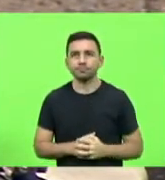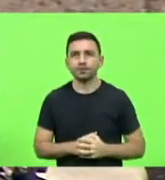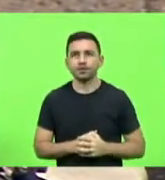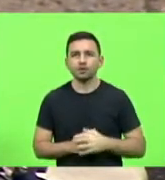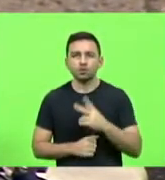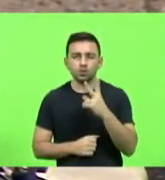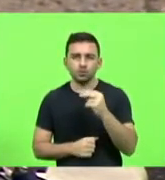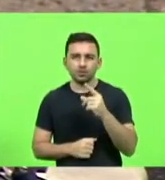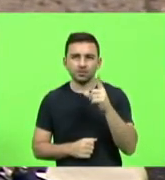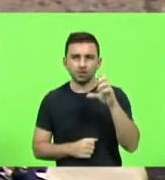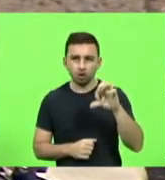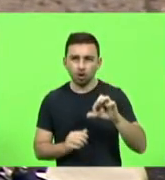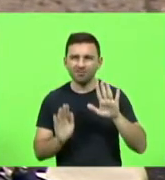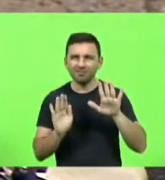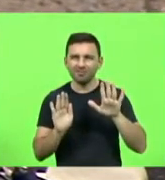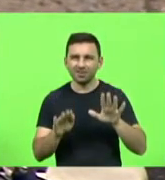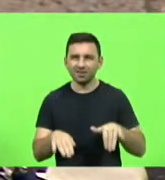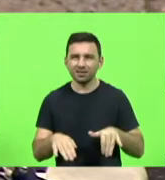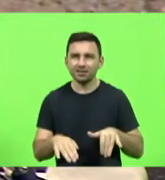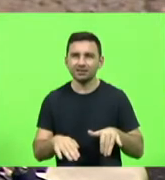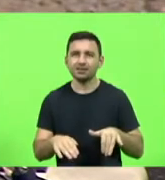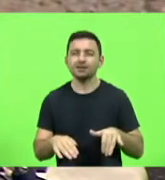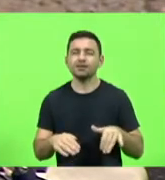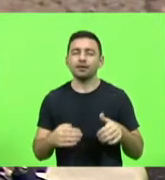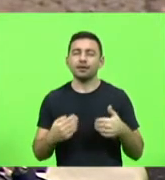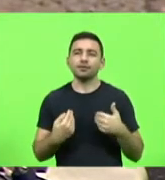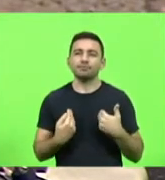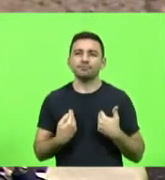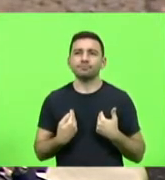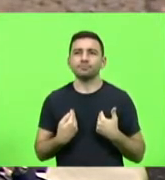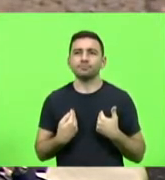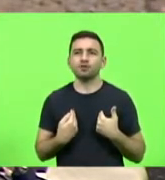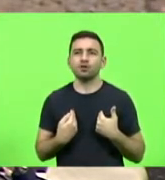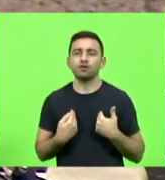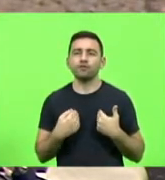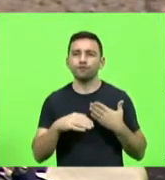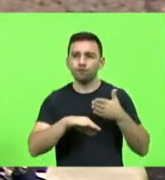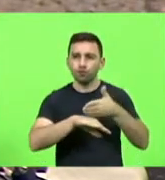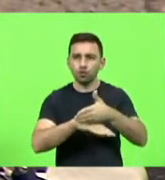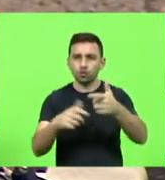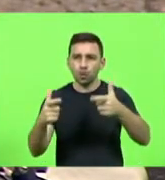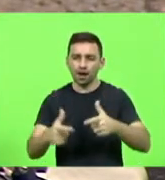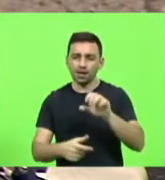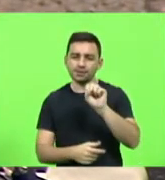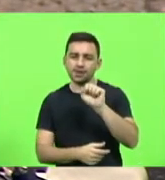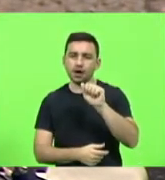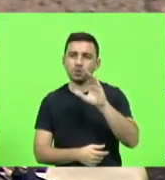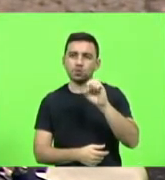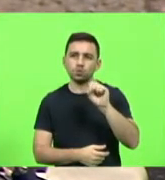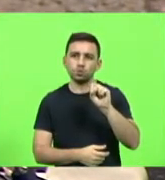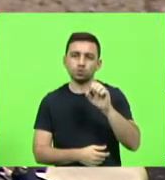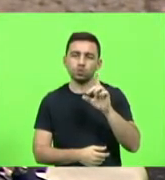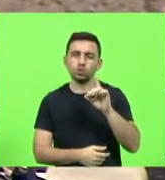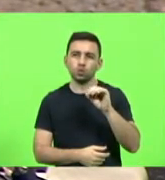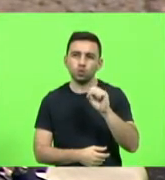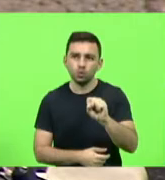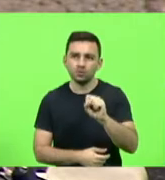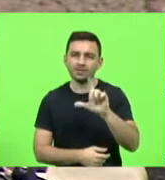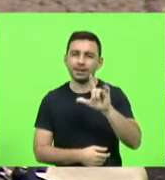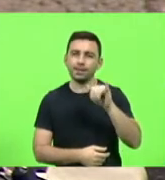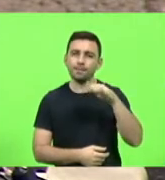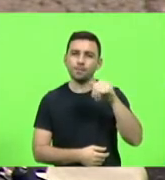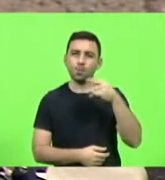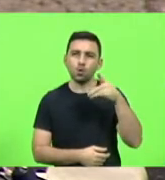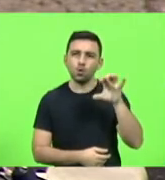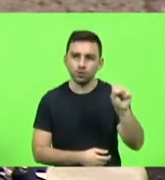2019, ainda final de 2019, eu pude ir até o Saco dos Limões para ver uma questão